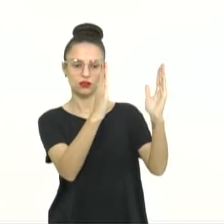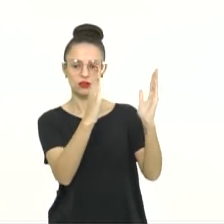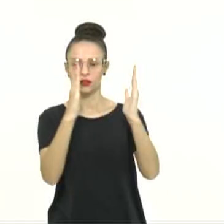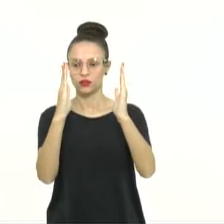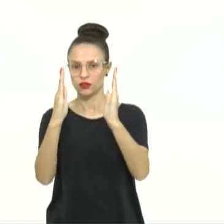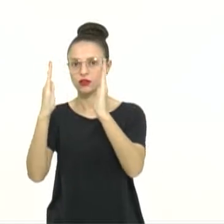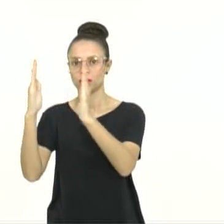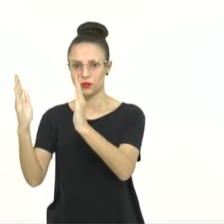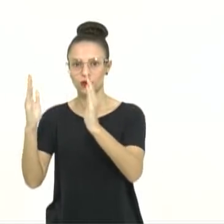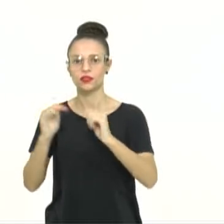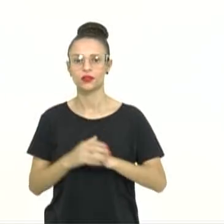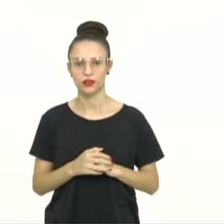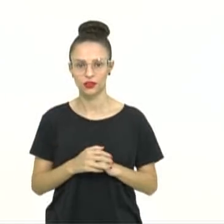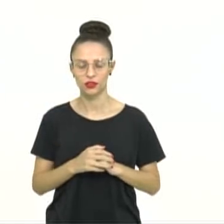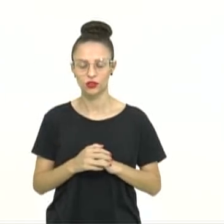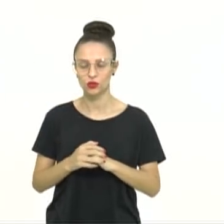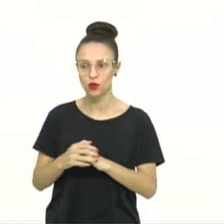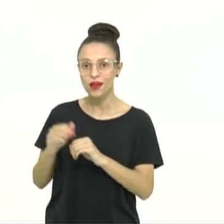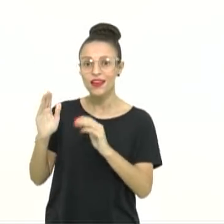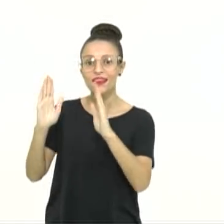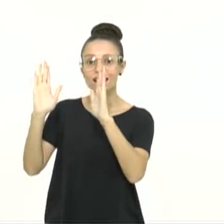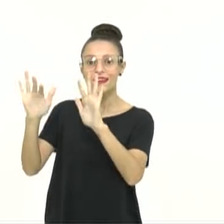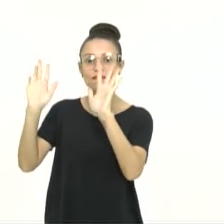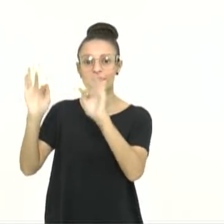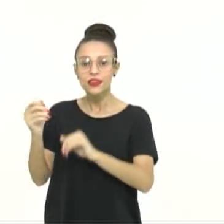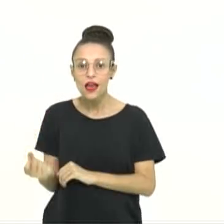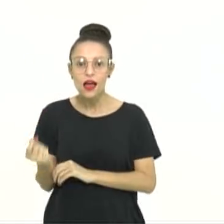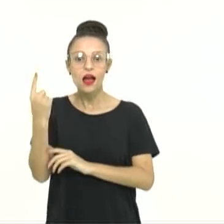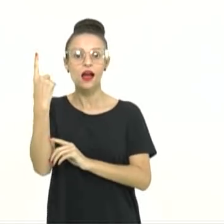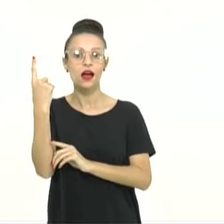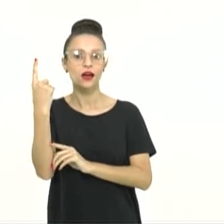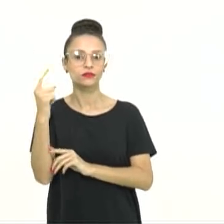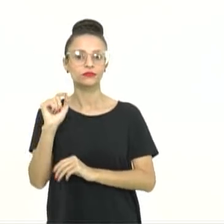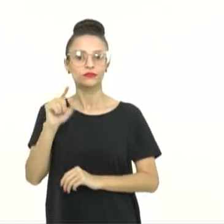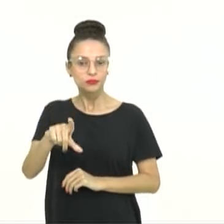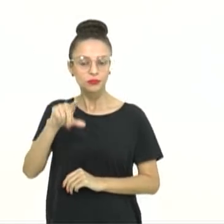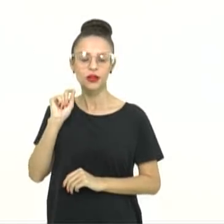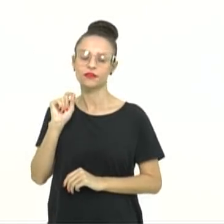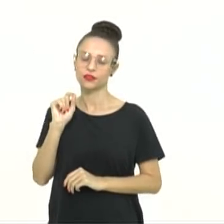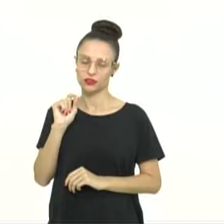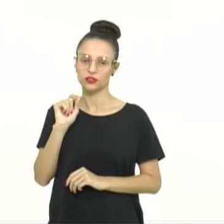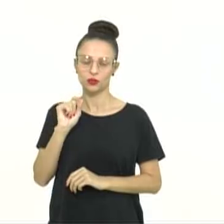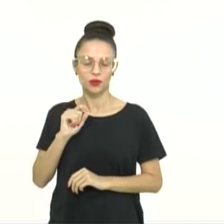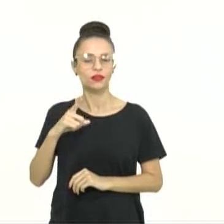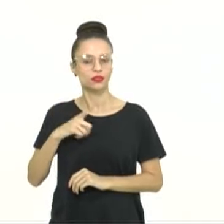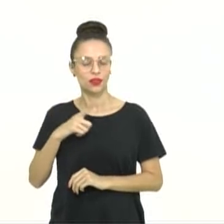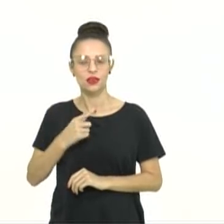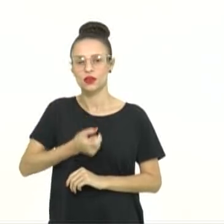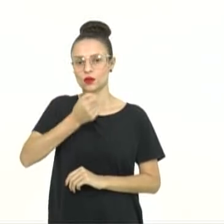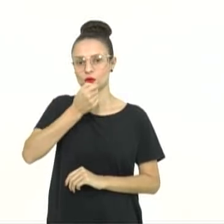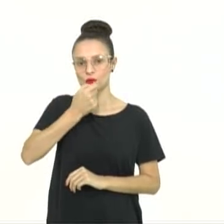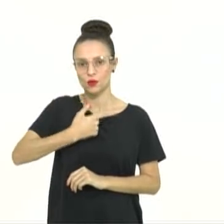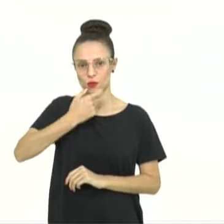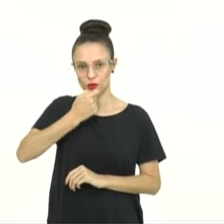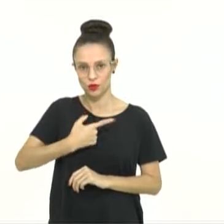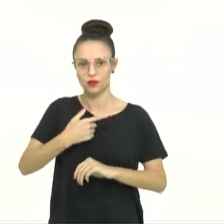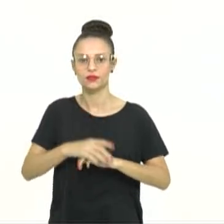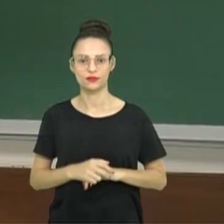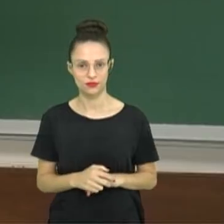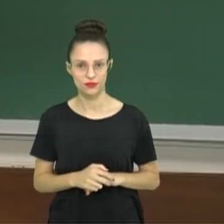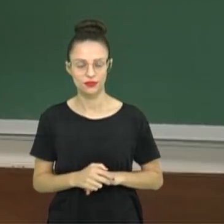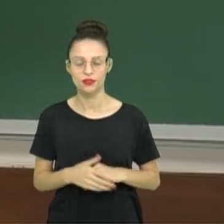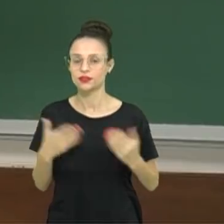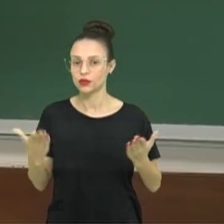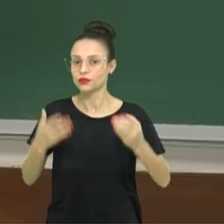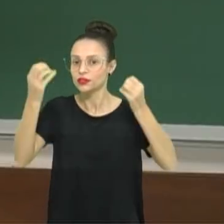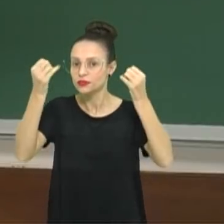com desfecho inesperado, que preferencialmente leve ao humor, tá? Então